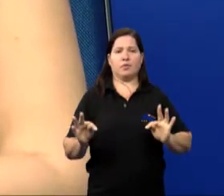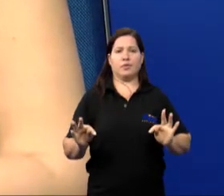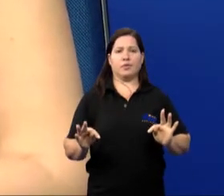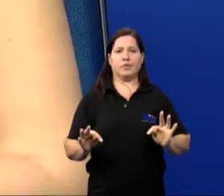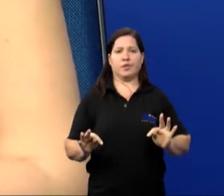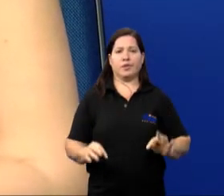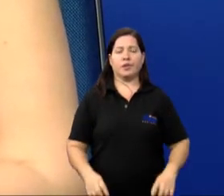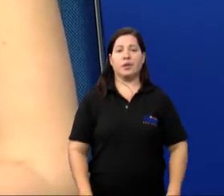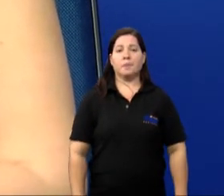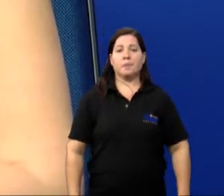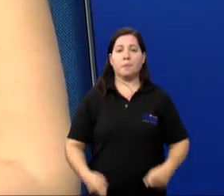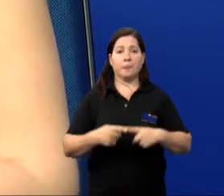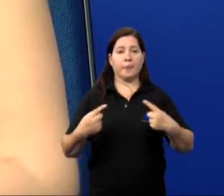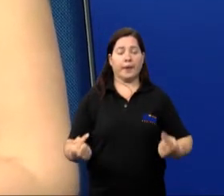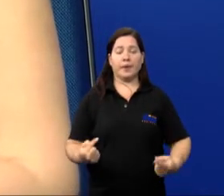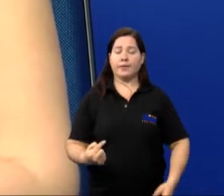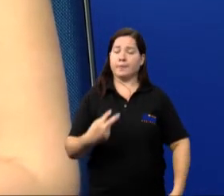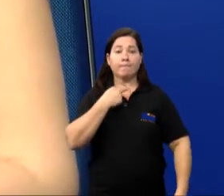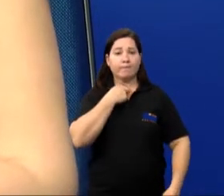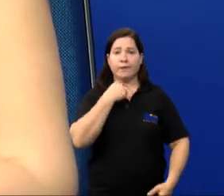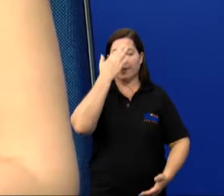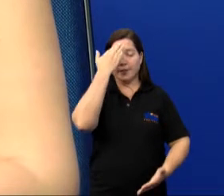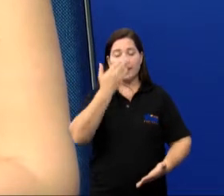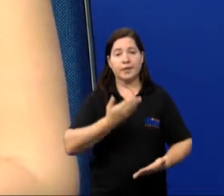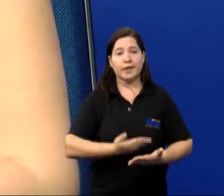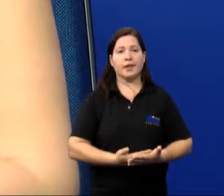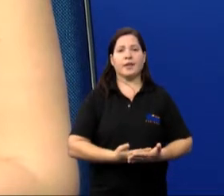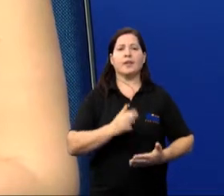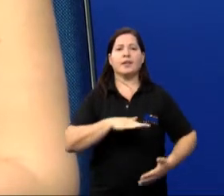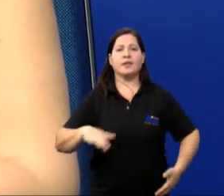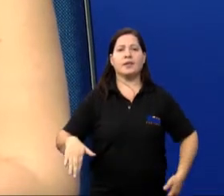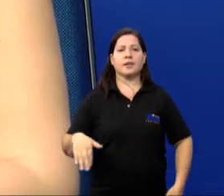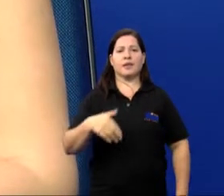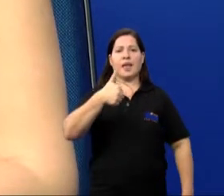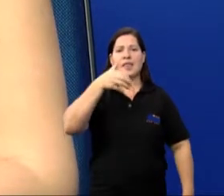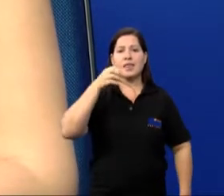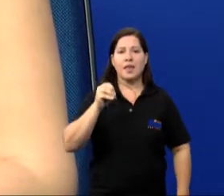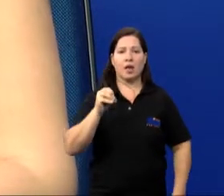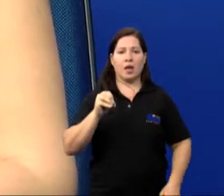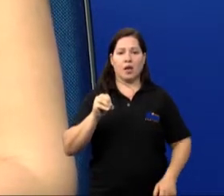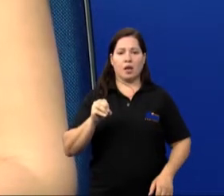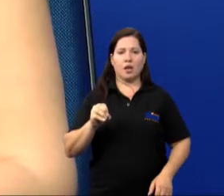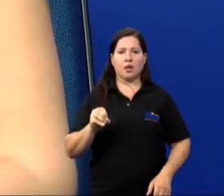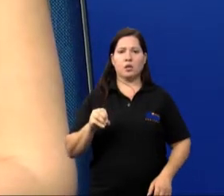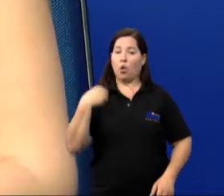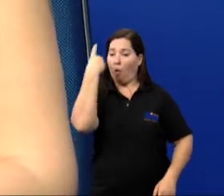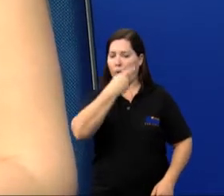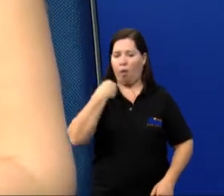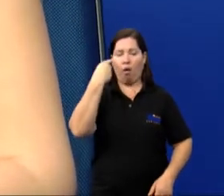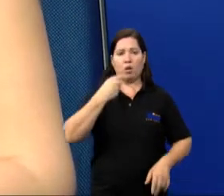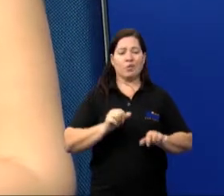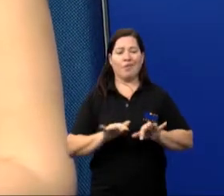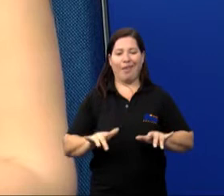Eu não posso acreditar que as crianças fiquem 10 horas num computador e isso seja saudável, né?